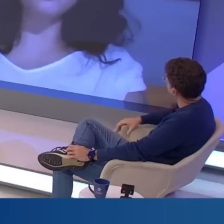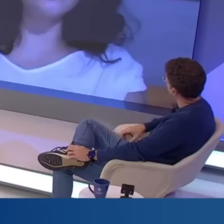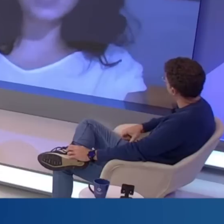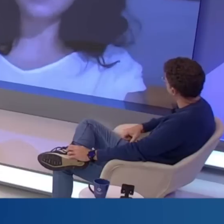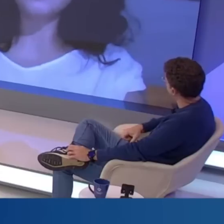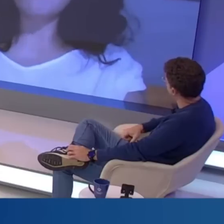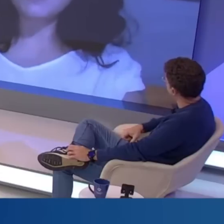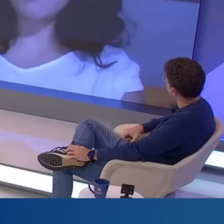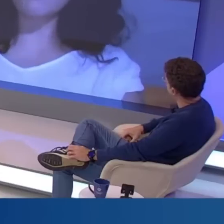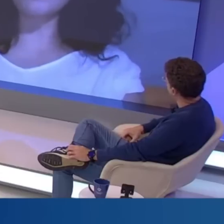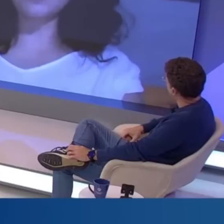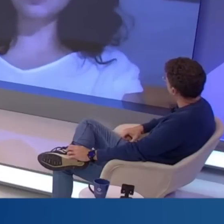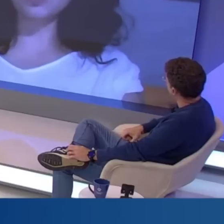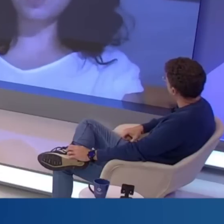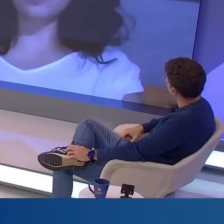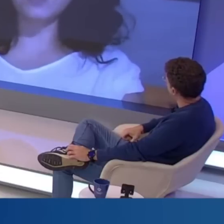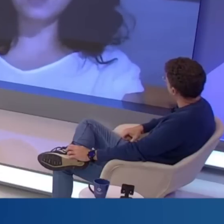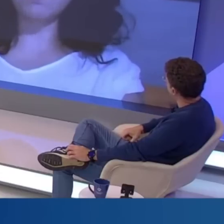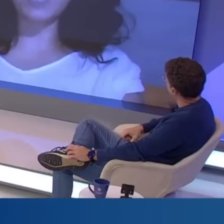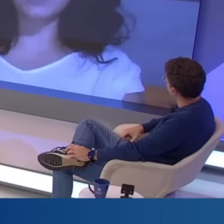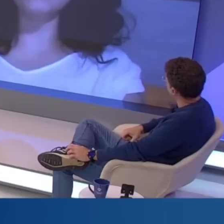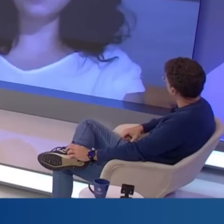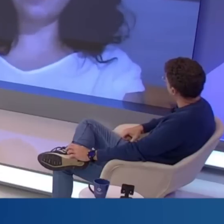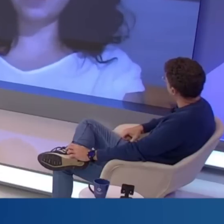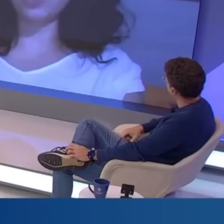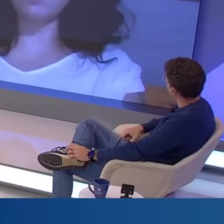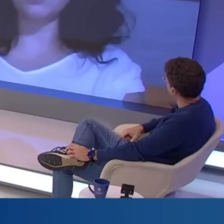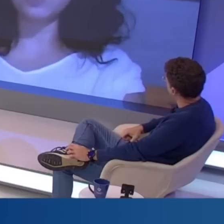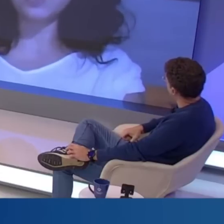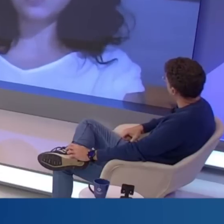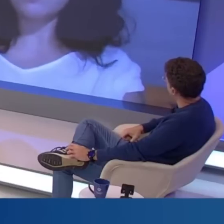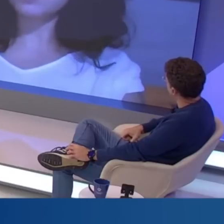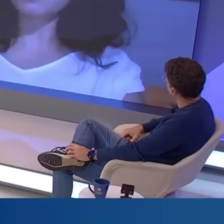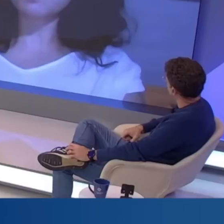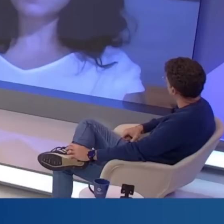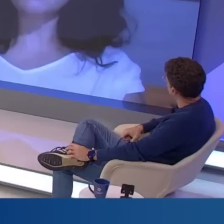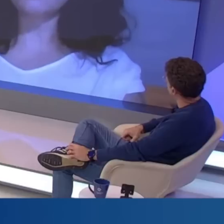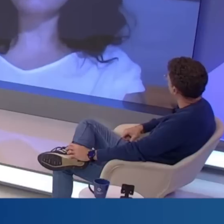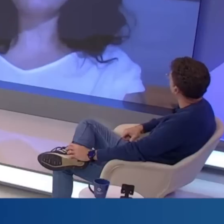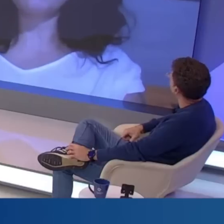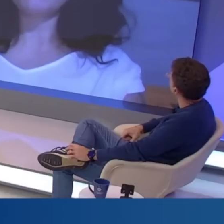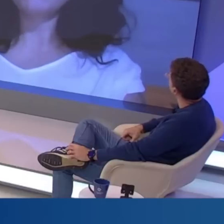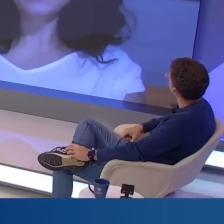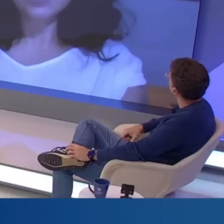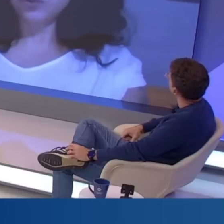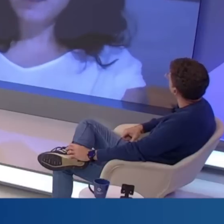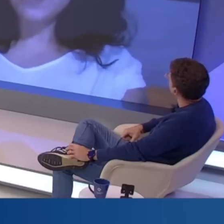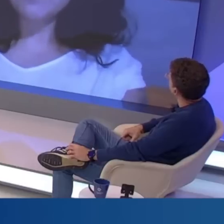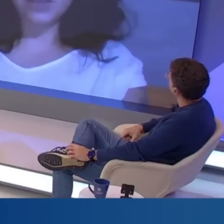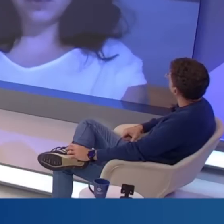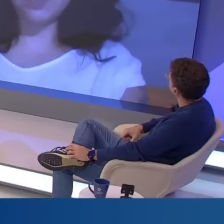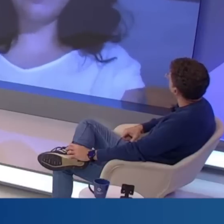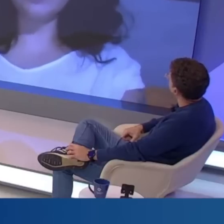fazer chover. Mas tem uma coisa que os juros podem fazer para reduzir a fila de alimentos: fazer as pessoas passarem fome. É isso.